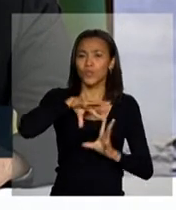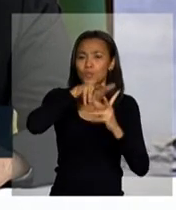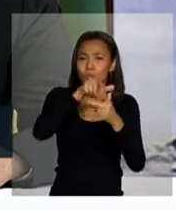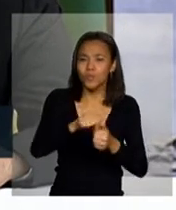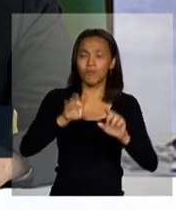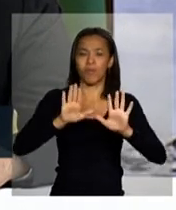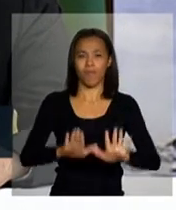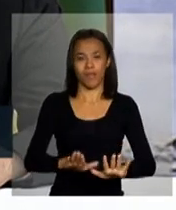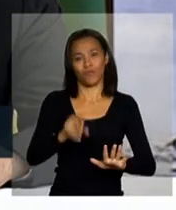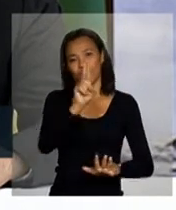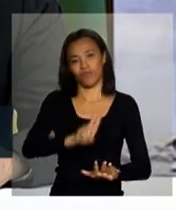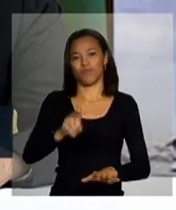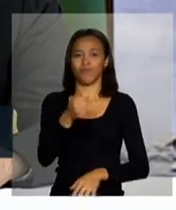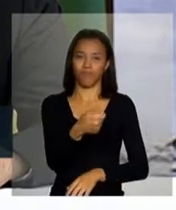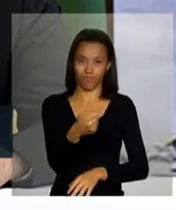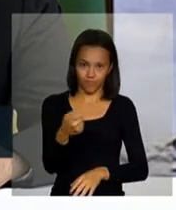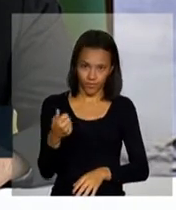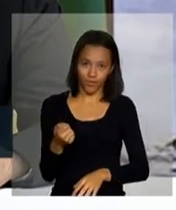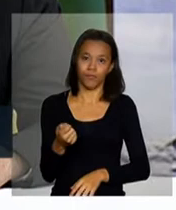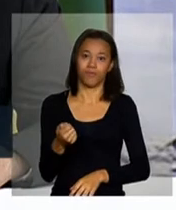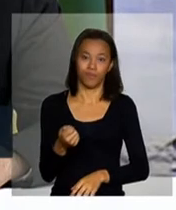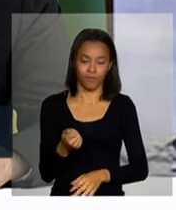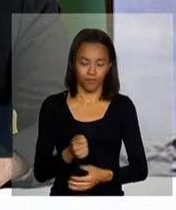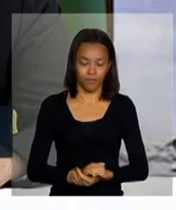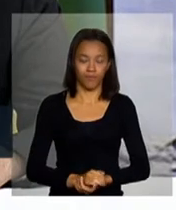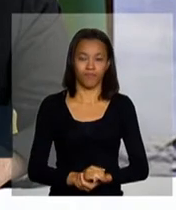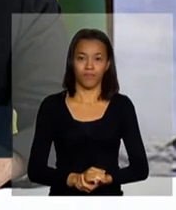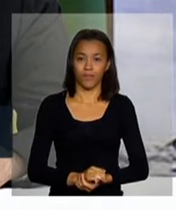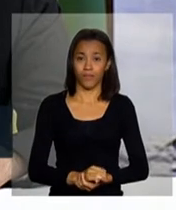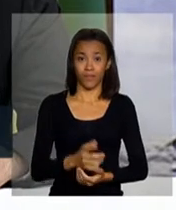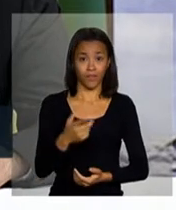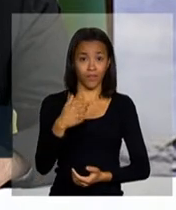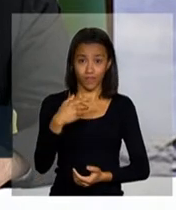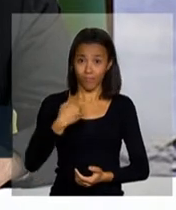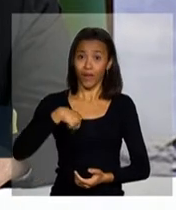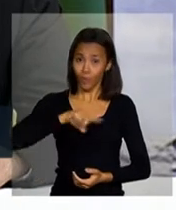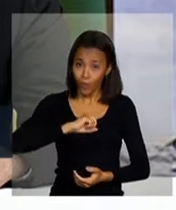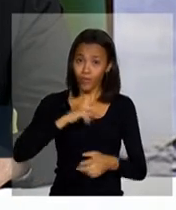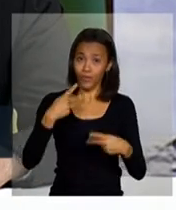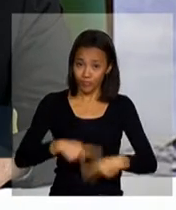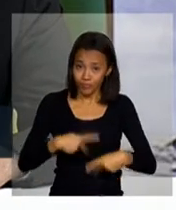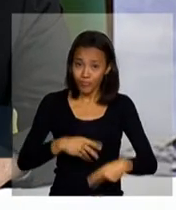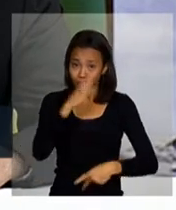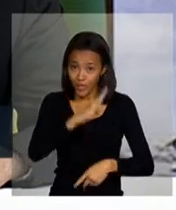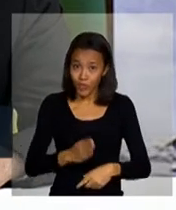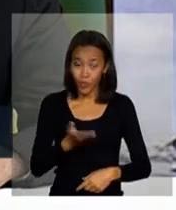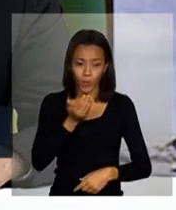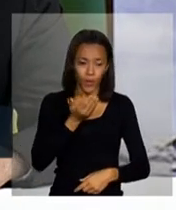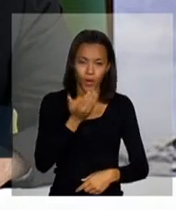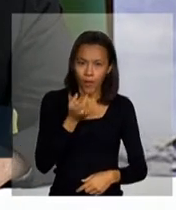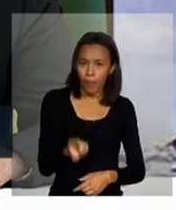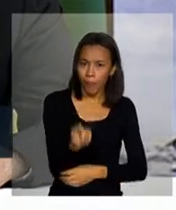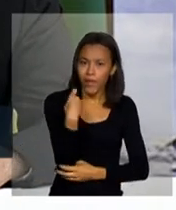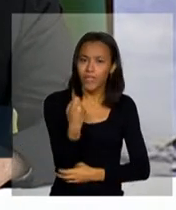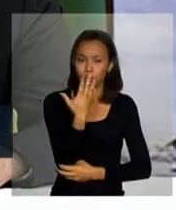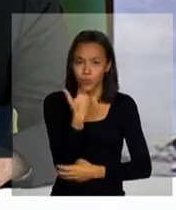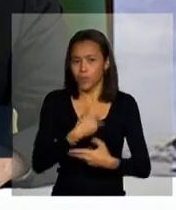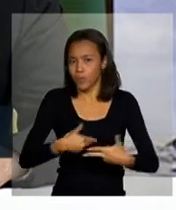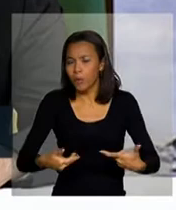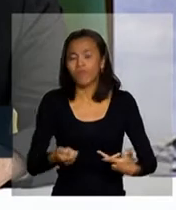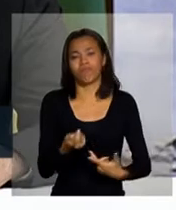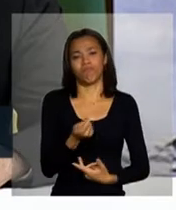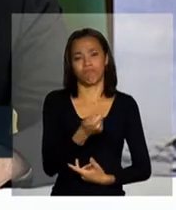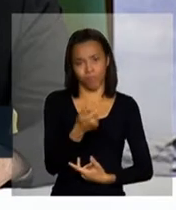pouco, e não, nem sequer para o nosso próprio consumo, ainda que o nosso consumo